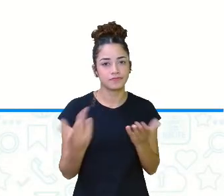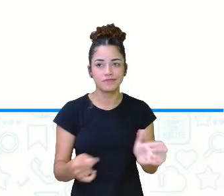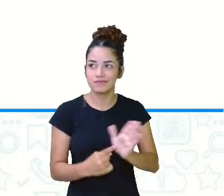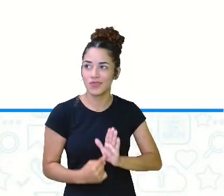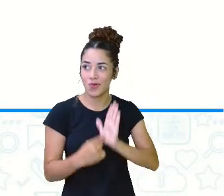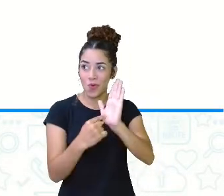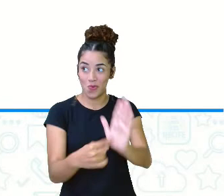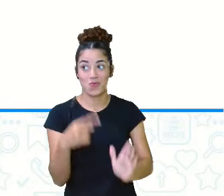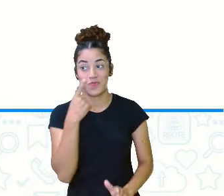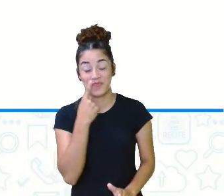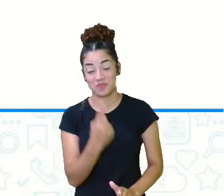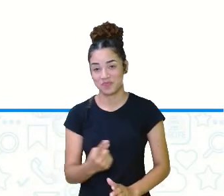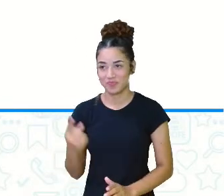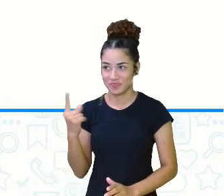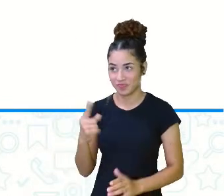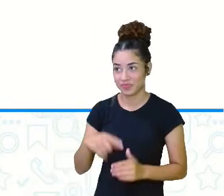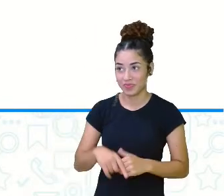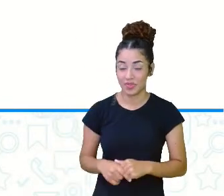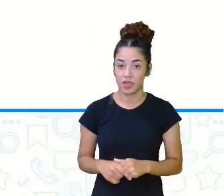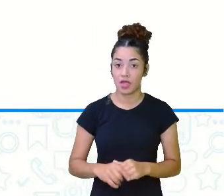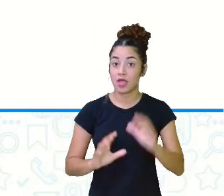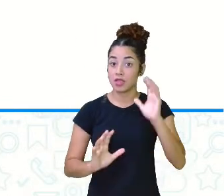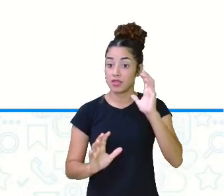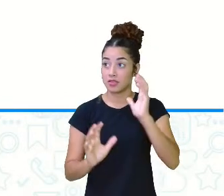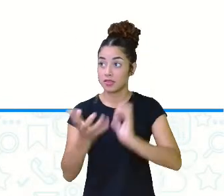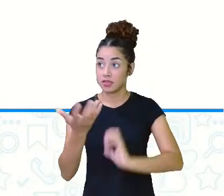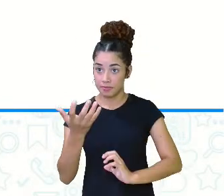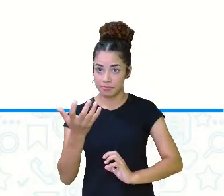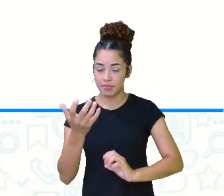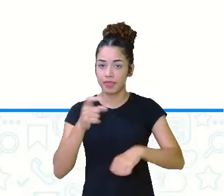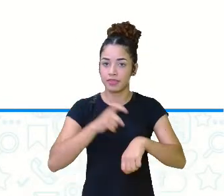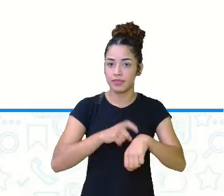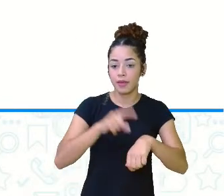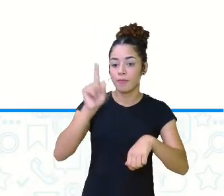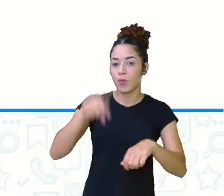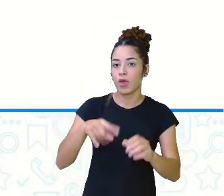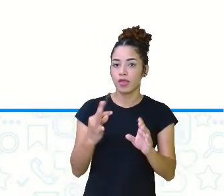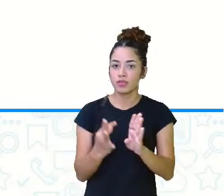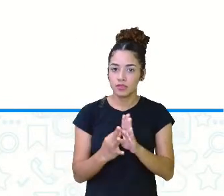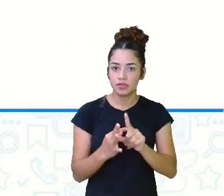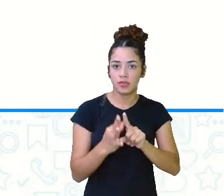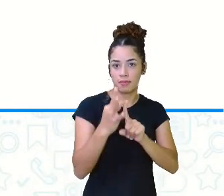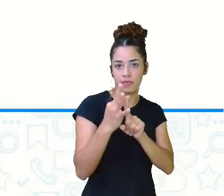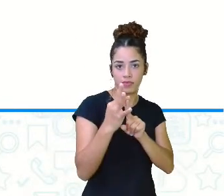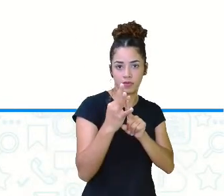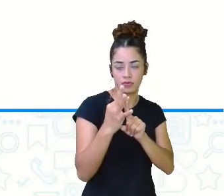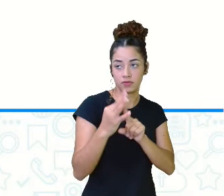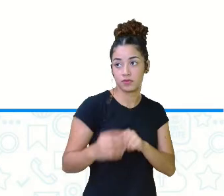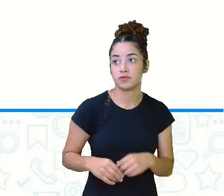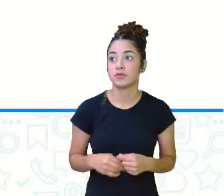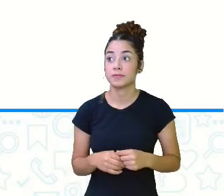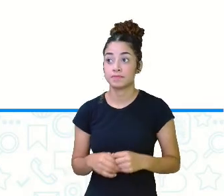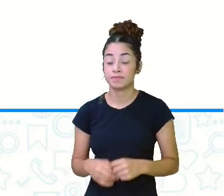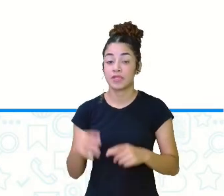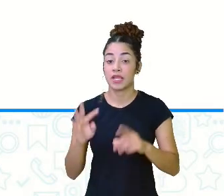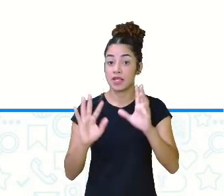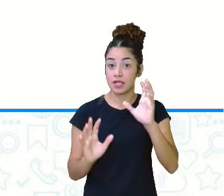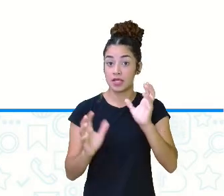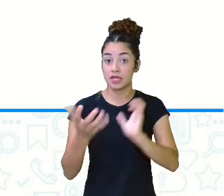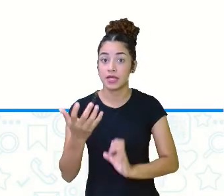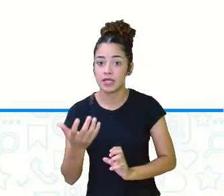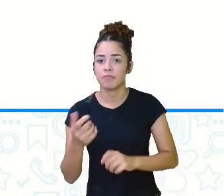a diferença, ó. Clima e tempo, que eu estou falando aqui de temperatura, tá? Ó, clima é a condição média do